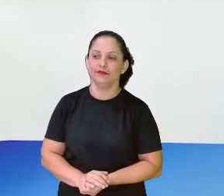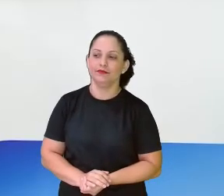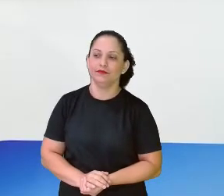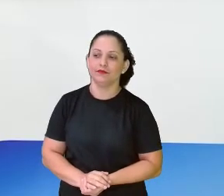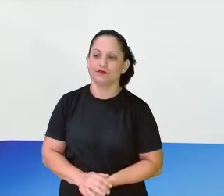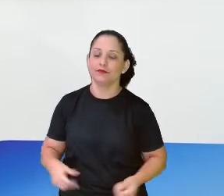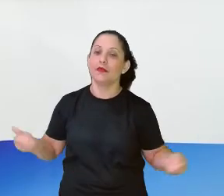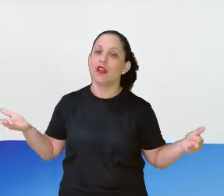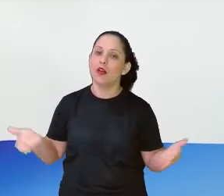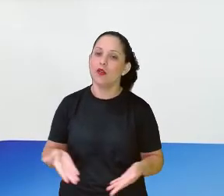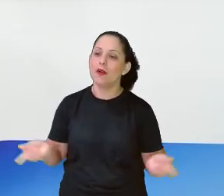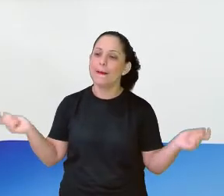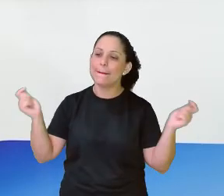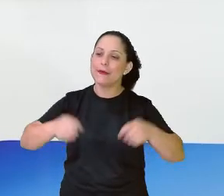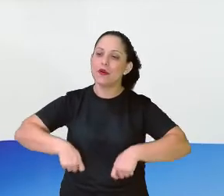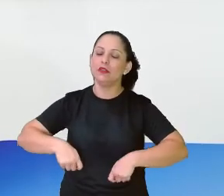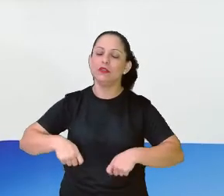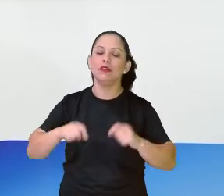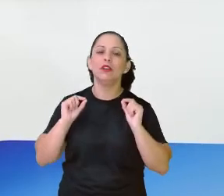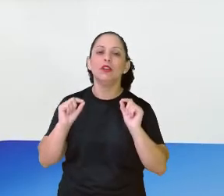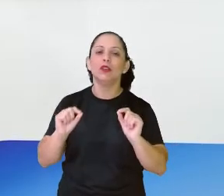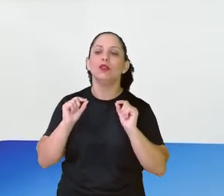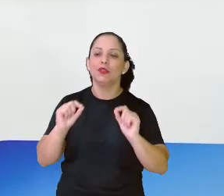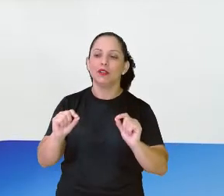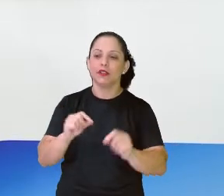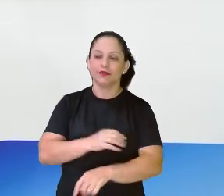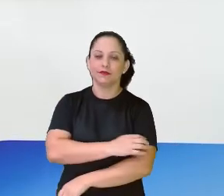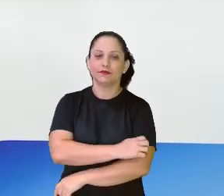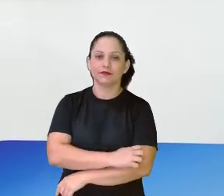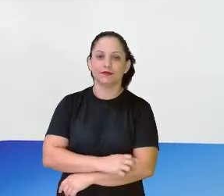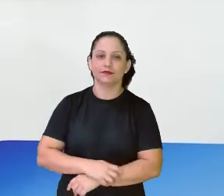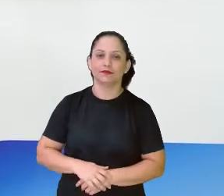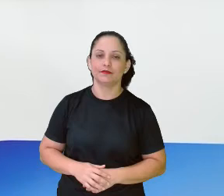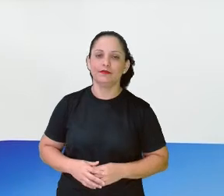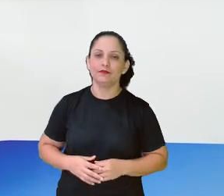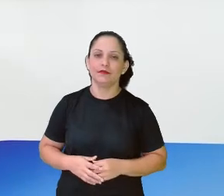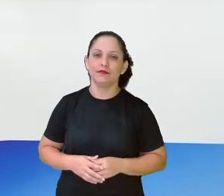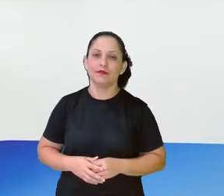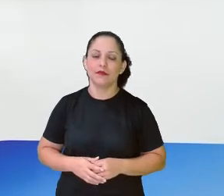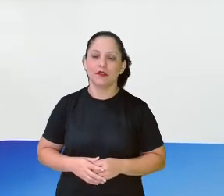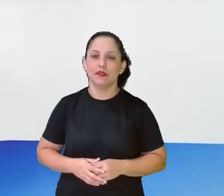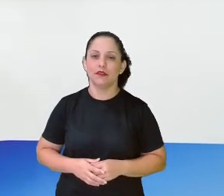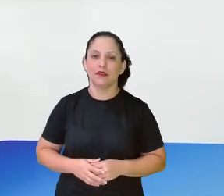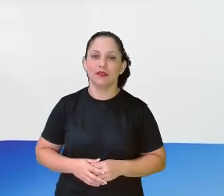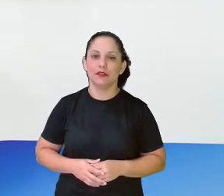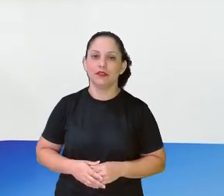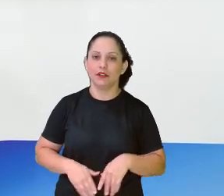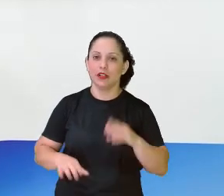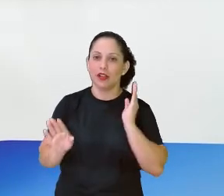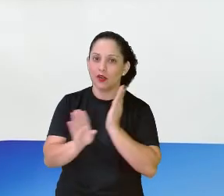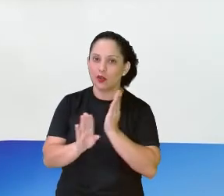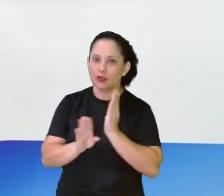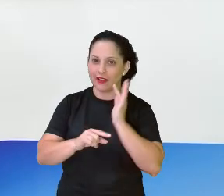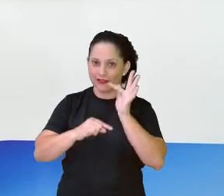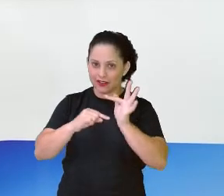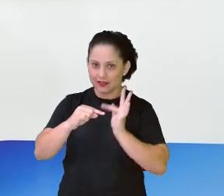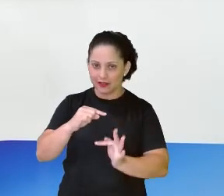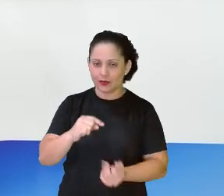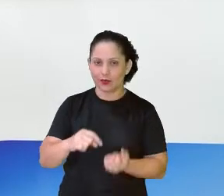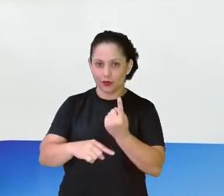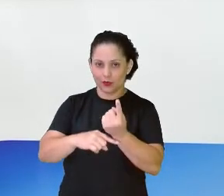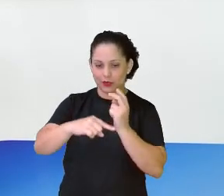Eu posso dizer aqui que, deixa eu só achar a minha fração de 1/5.